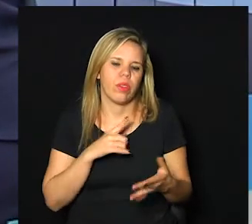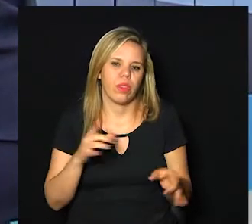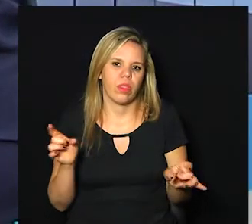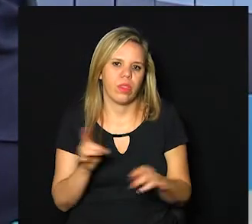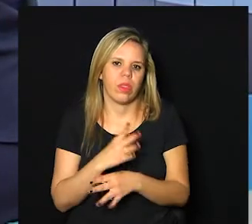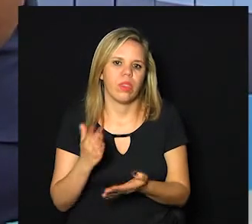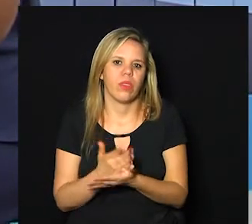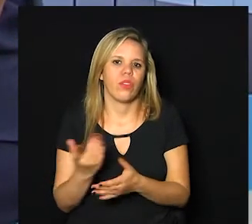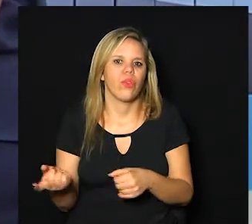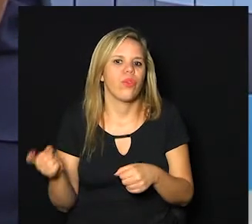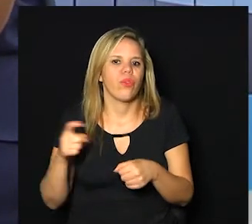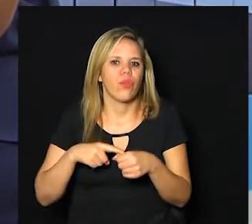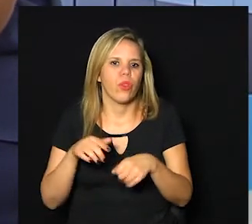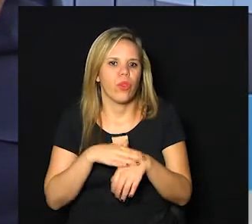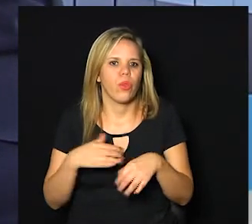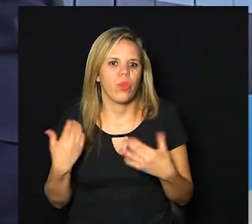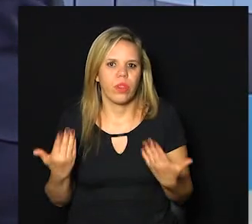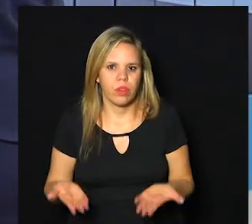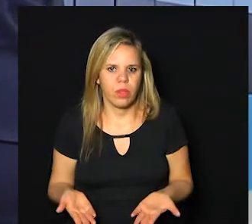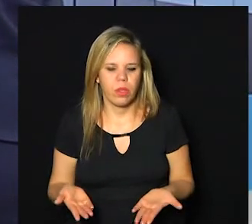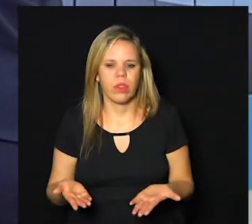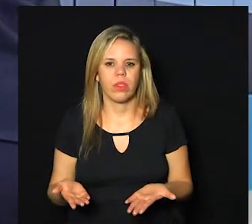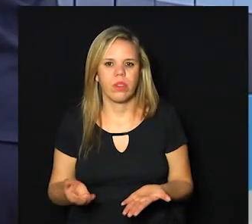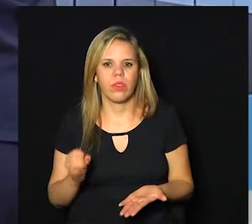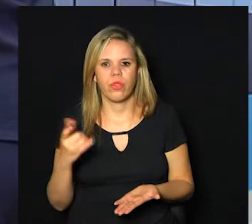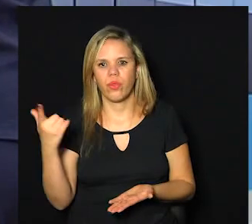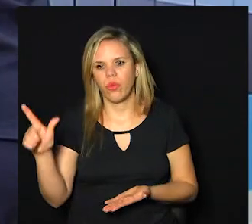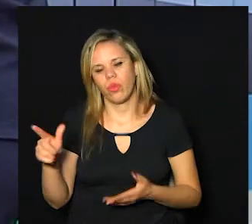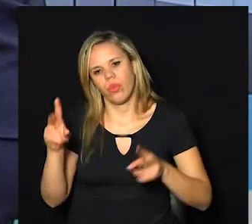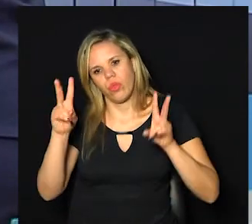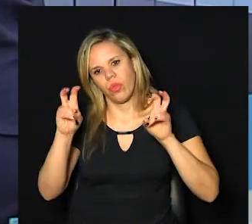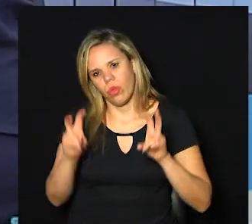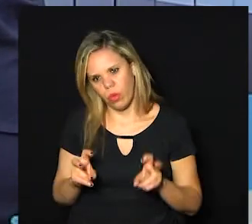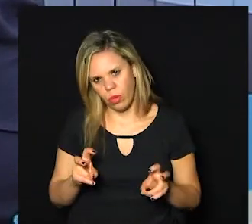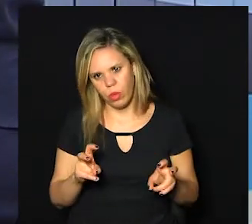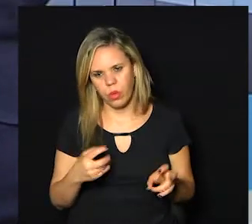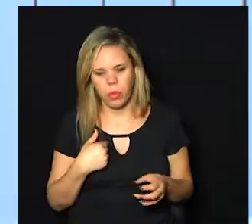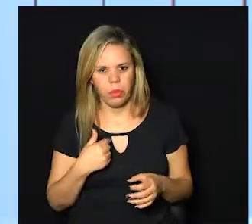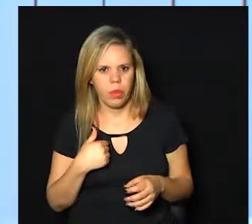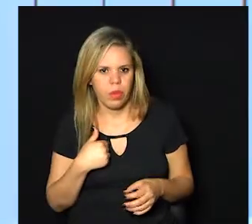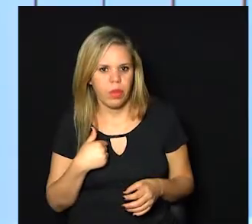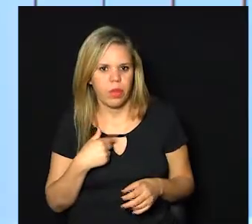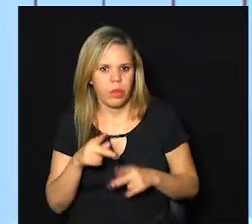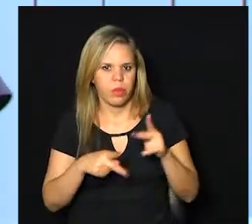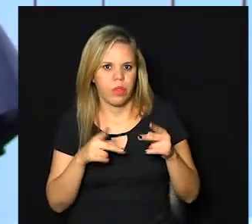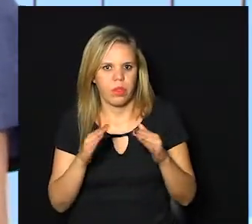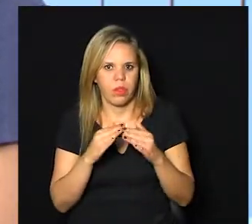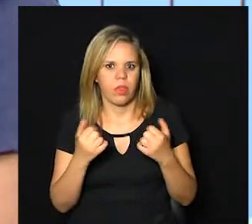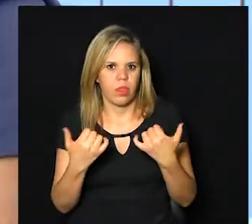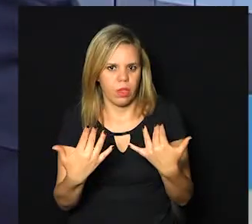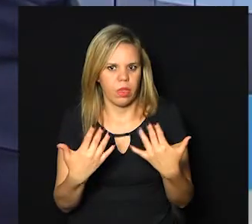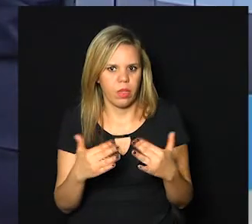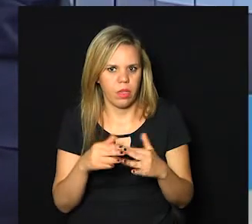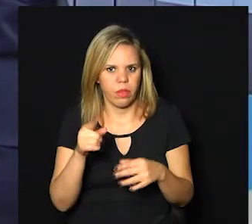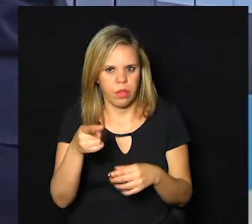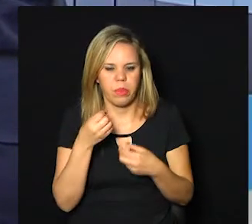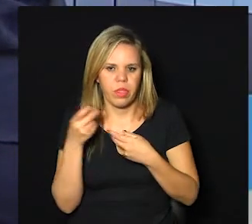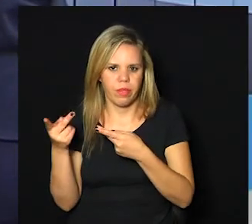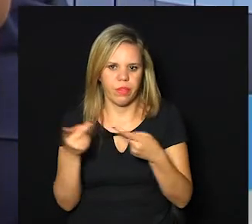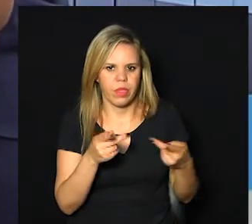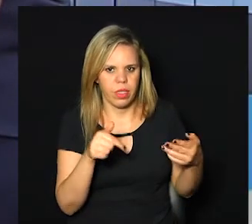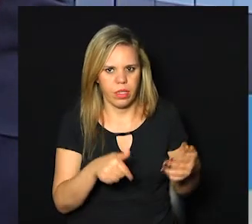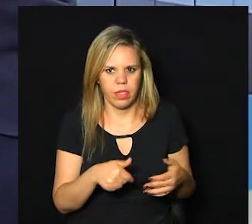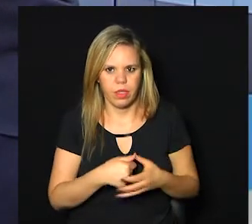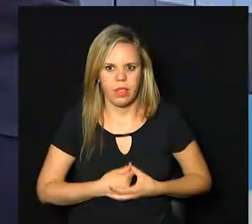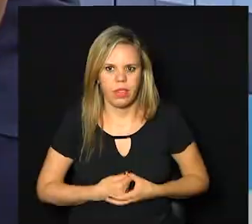terminar o livro, volta para conversar comigo e até se tiver outros temas aí para mim e também para você que está em casa, né, gente? Você é muito bem-vinda